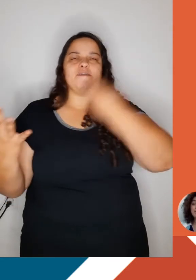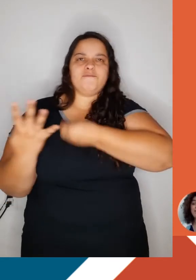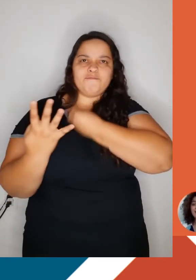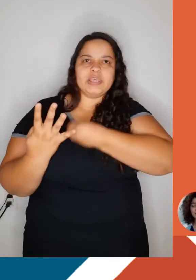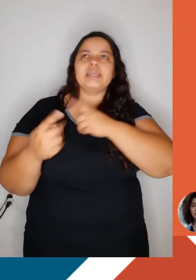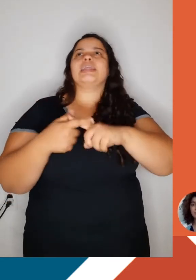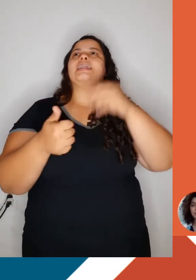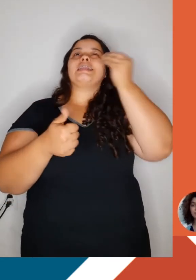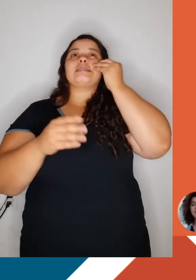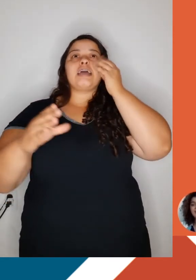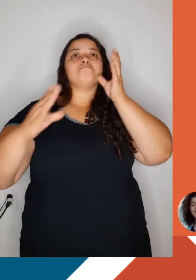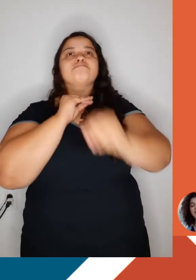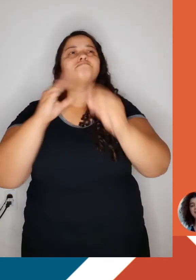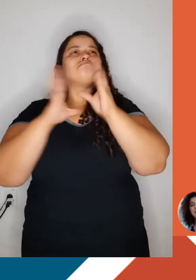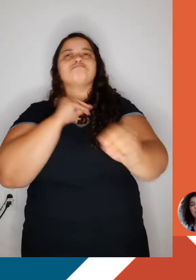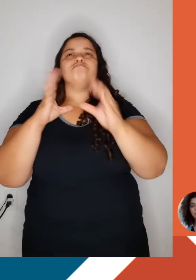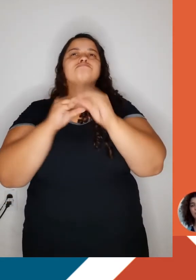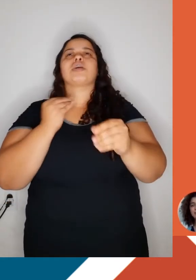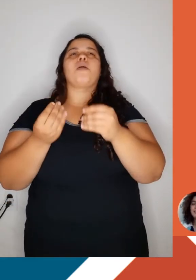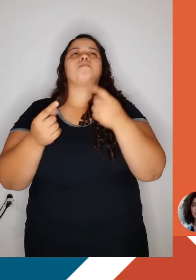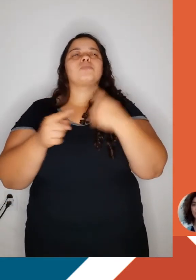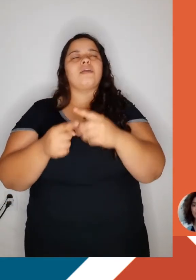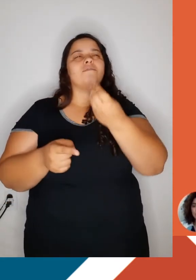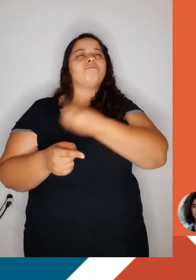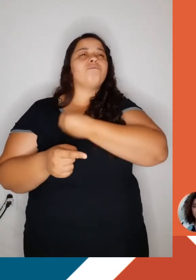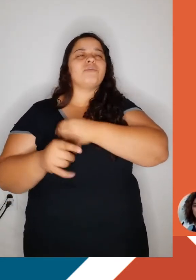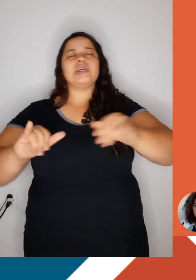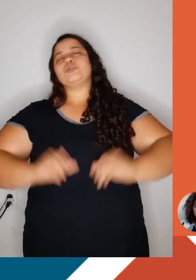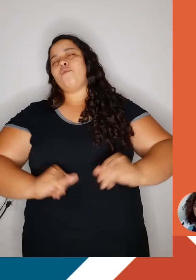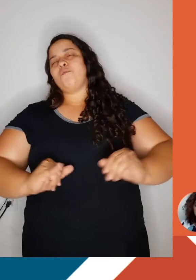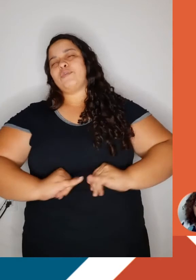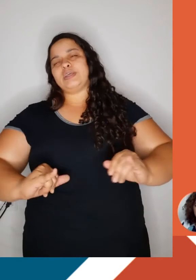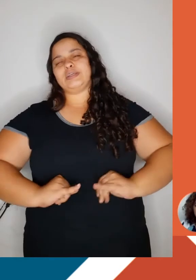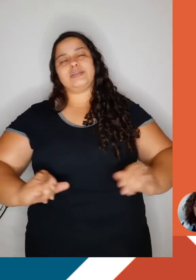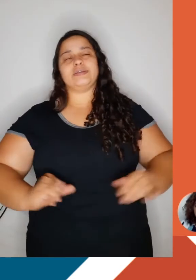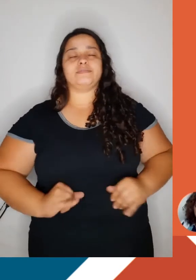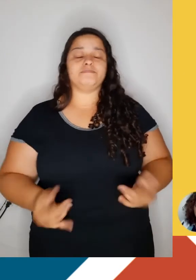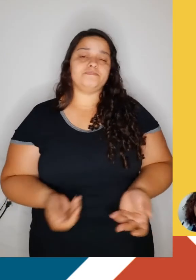tentativas diversas de se fugir daquela realidade desumana que eram submetidos.